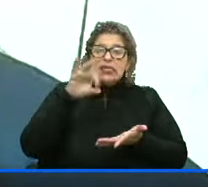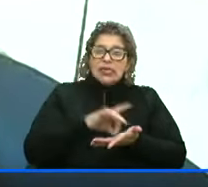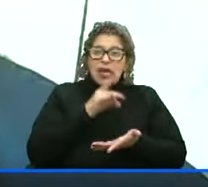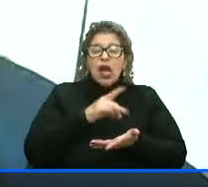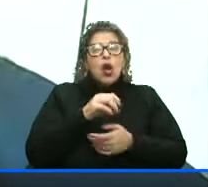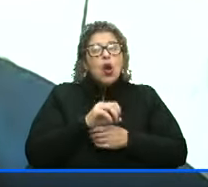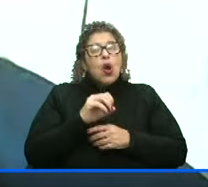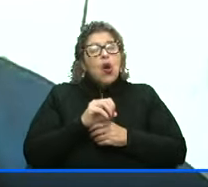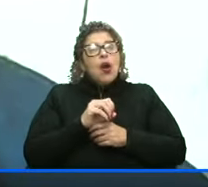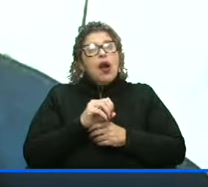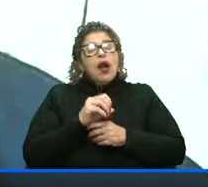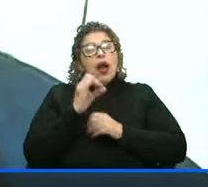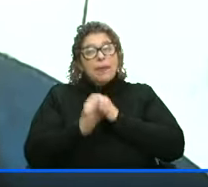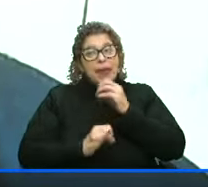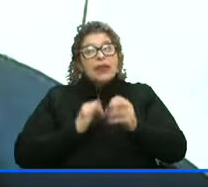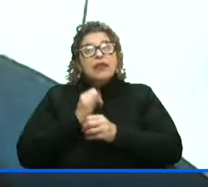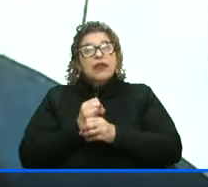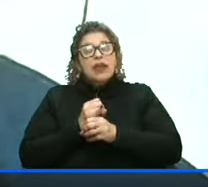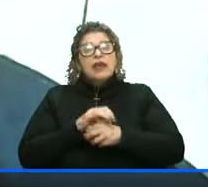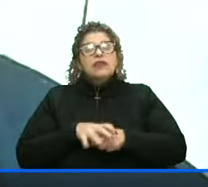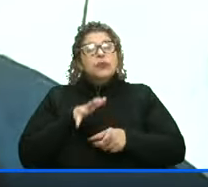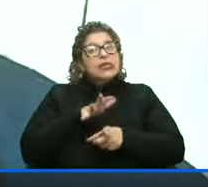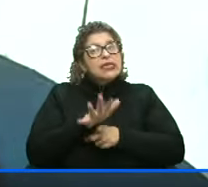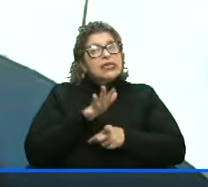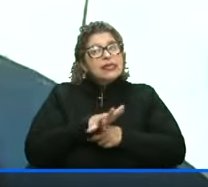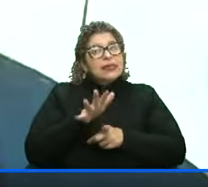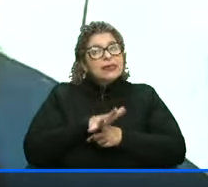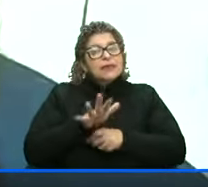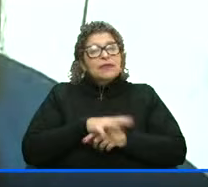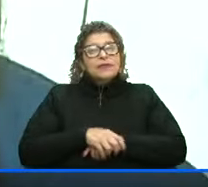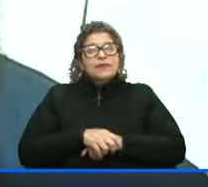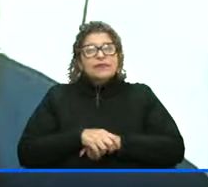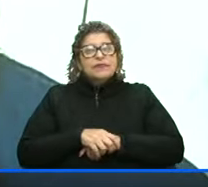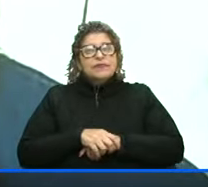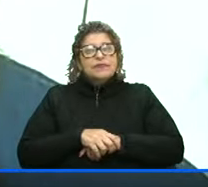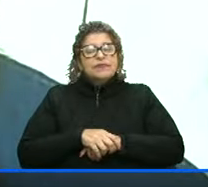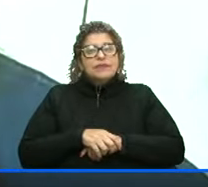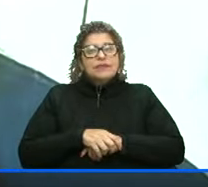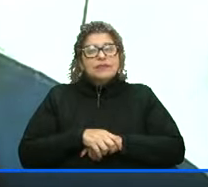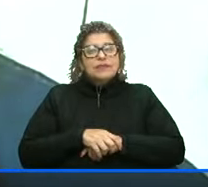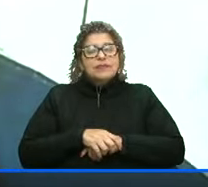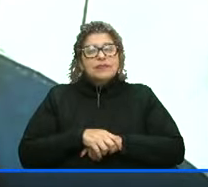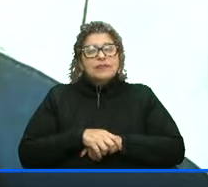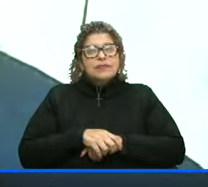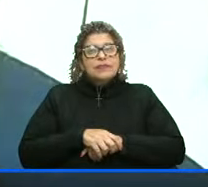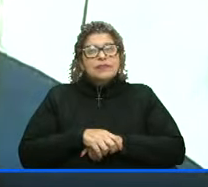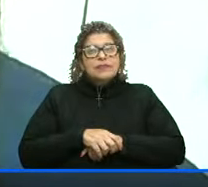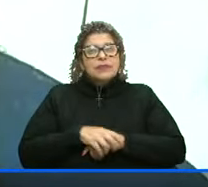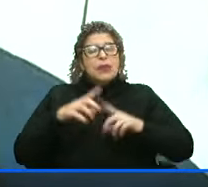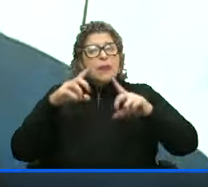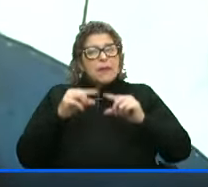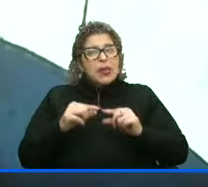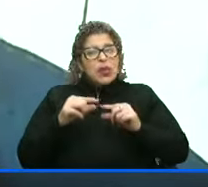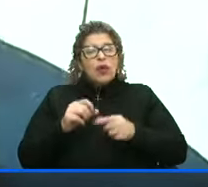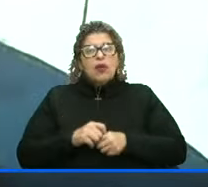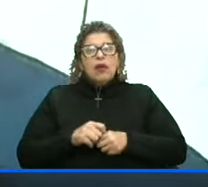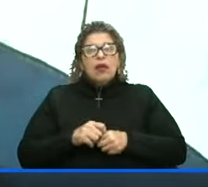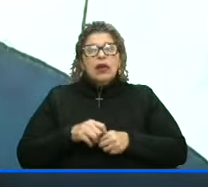até agora está a inscrição. E nós tivemos uma demanda pouca, na verdade foi bem menor